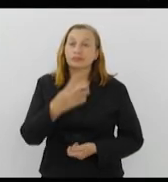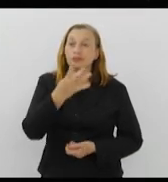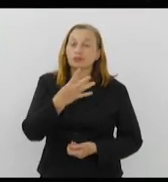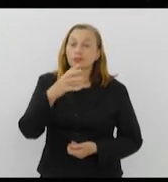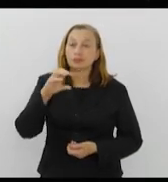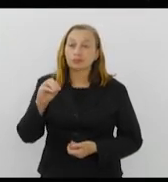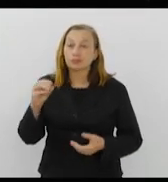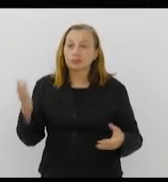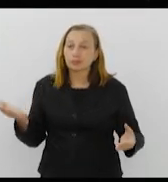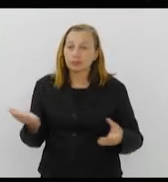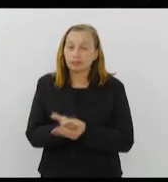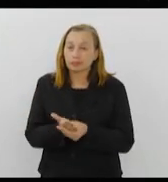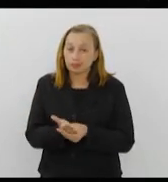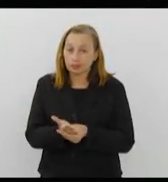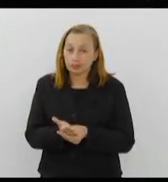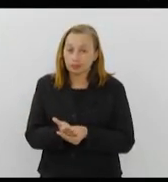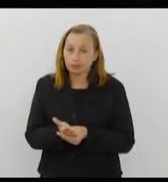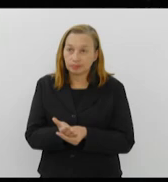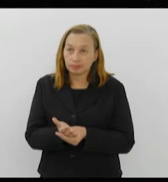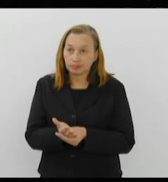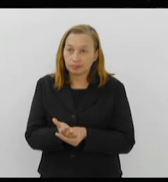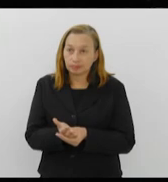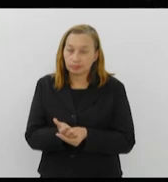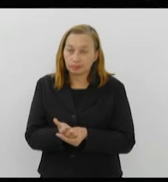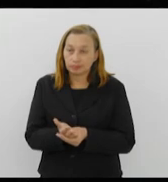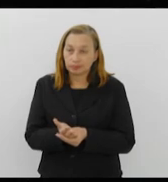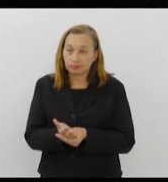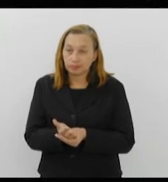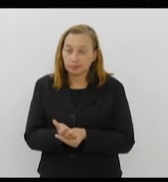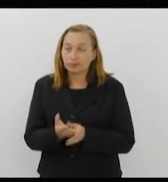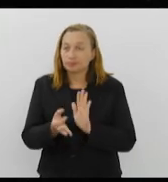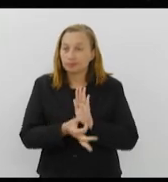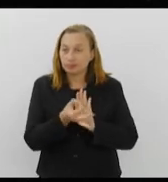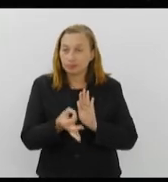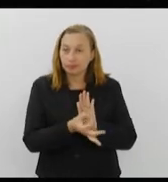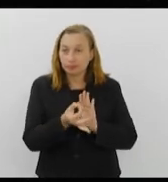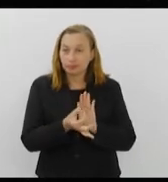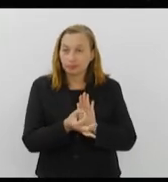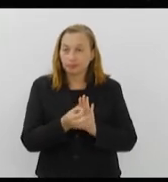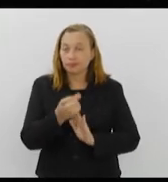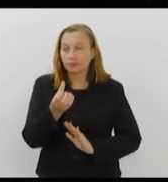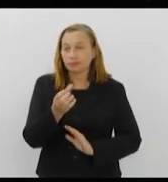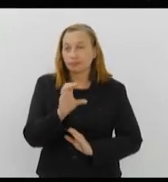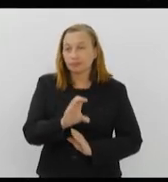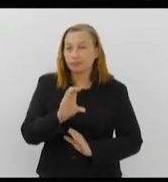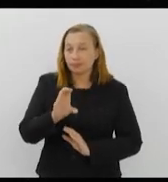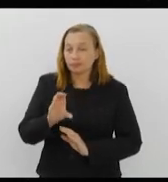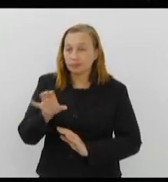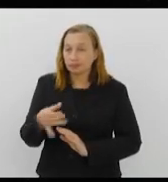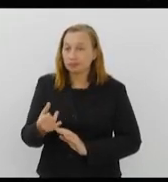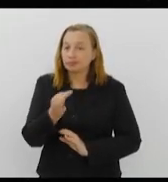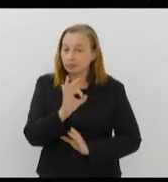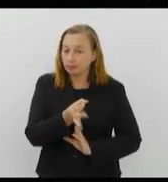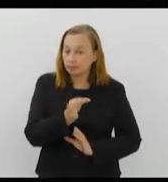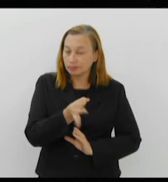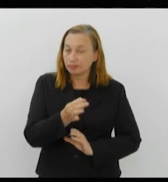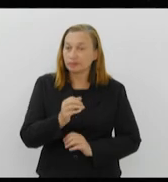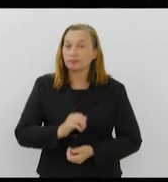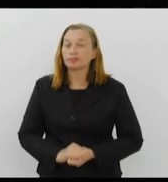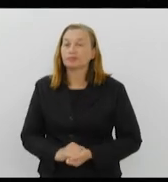processos passaram pelo parecer da CCJ, exatamente para que